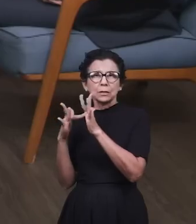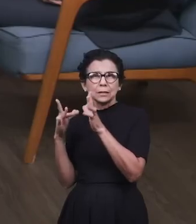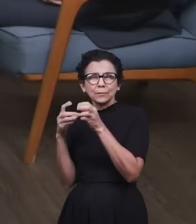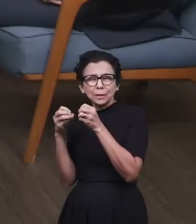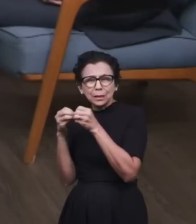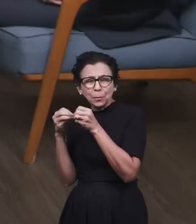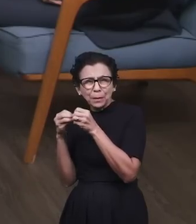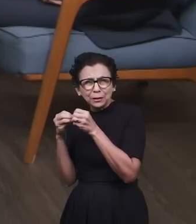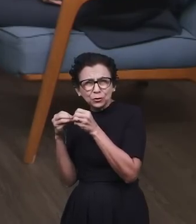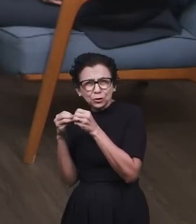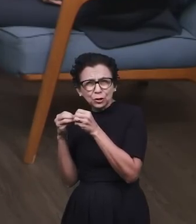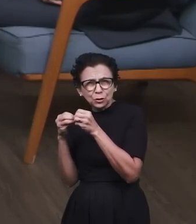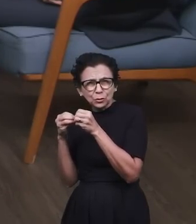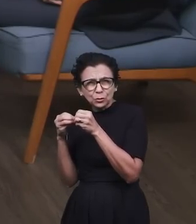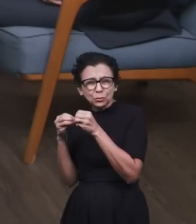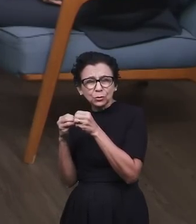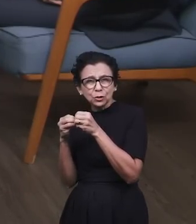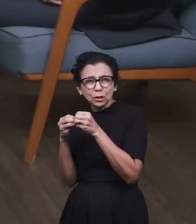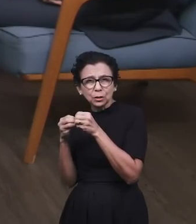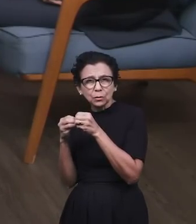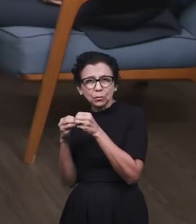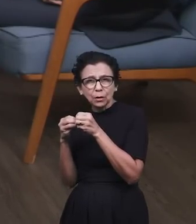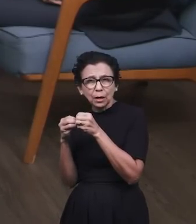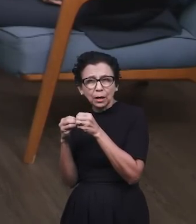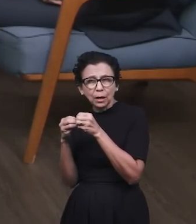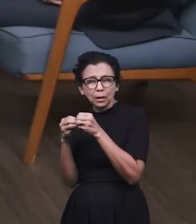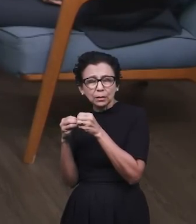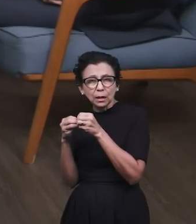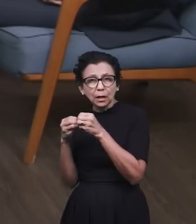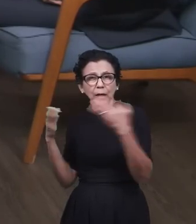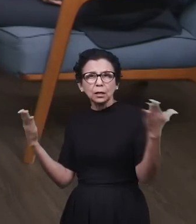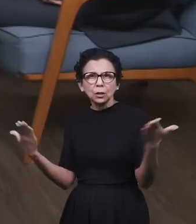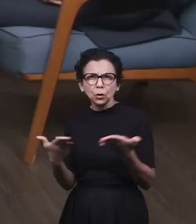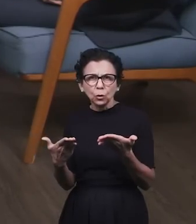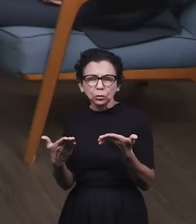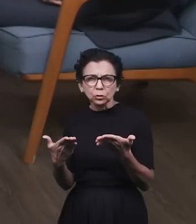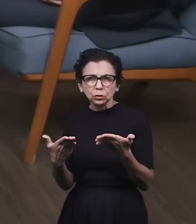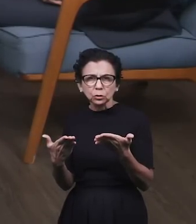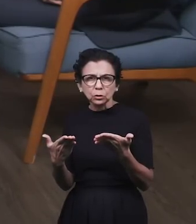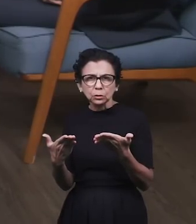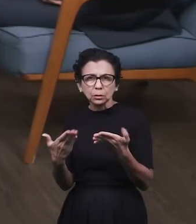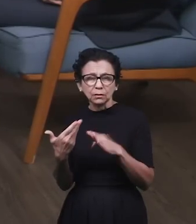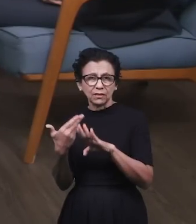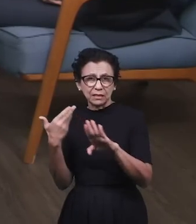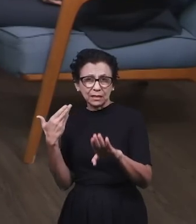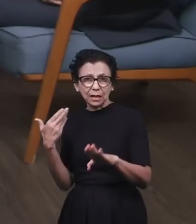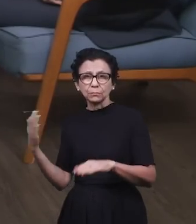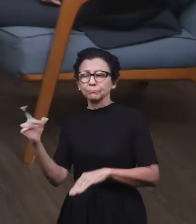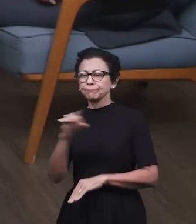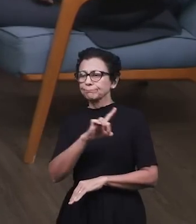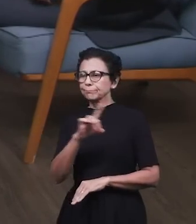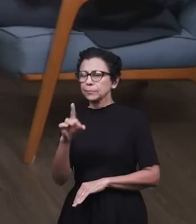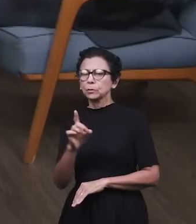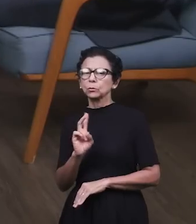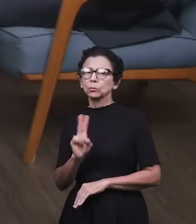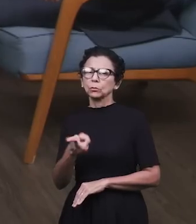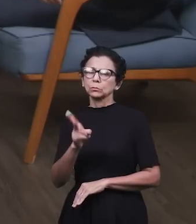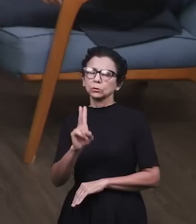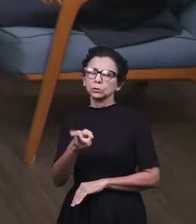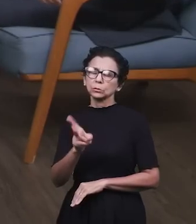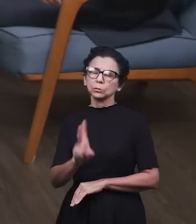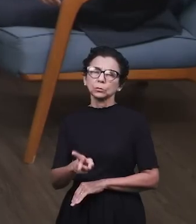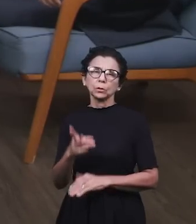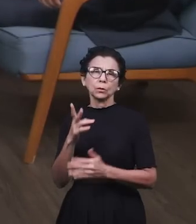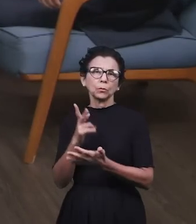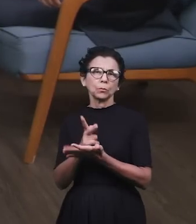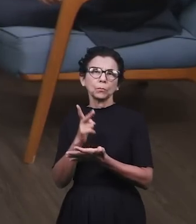já não está. Não, ele está na mesma distância, ele anda no meio. Na mesma posição. Na mesma posição, é aquele que